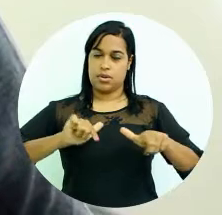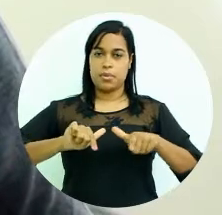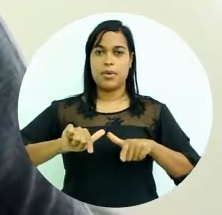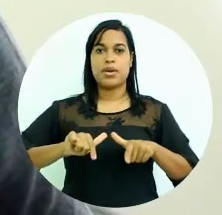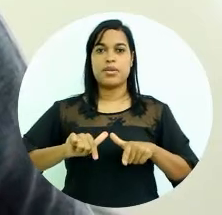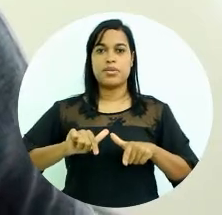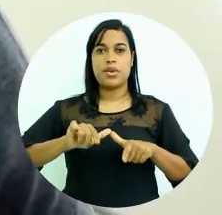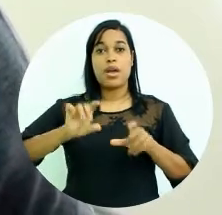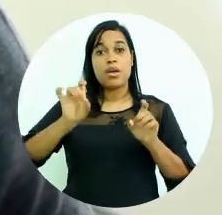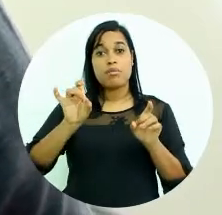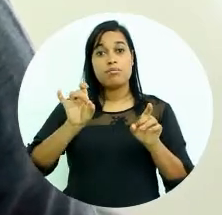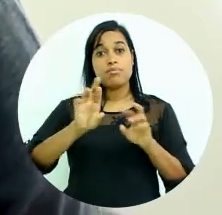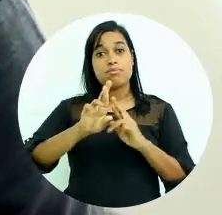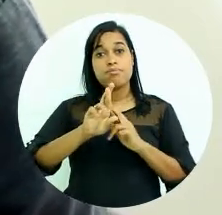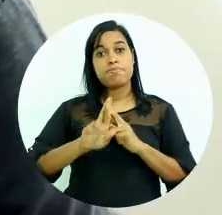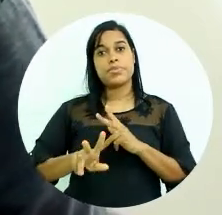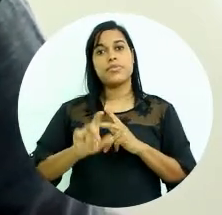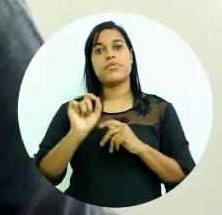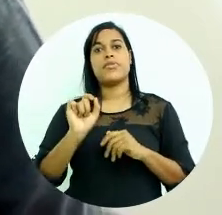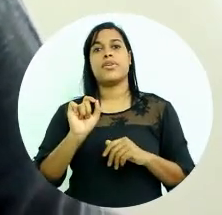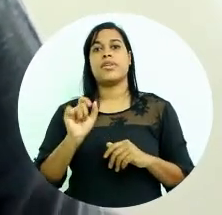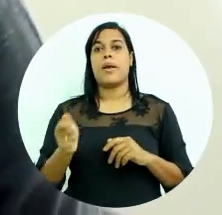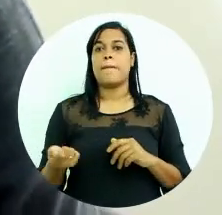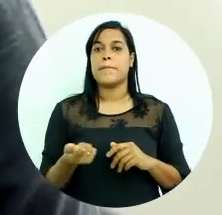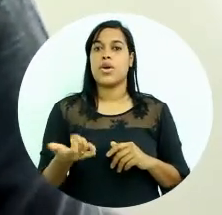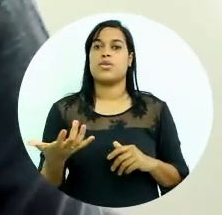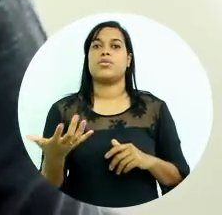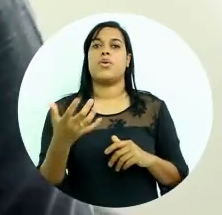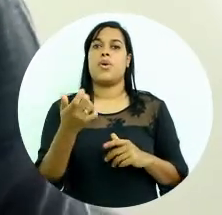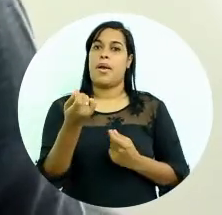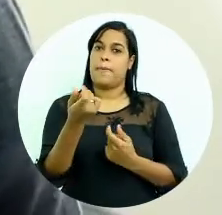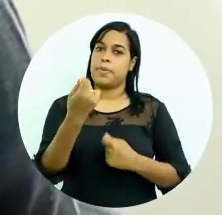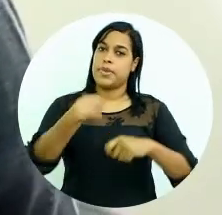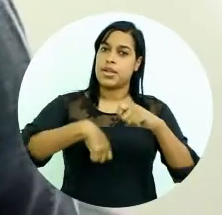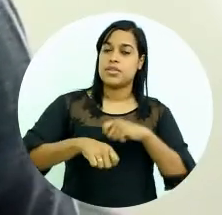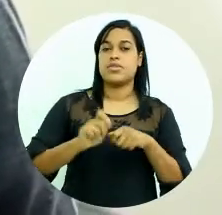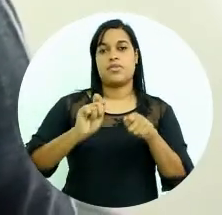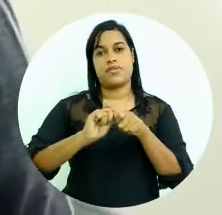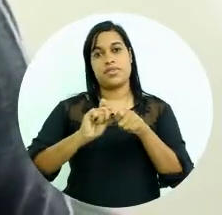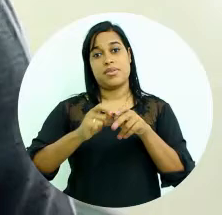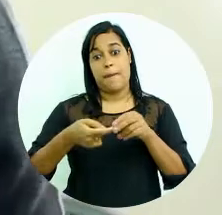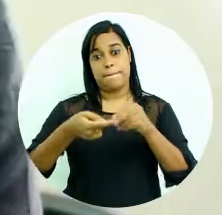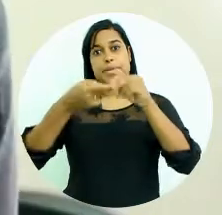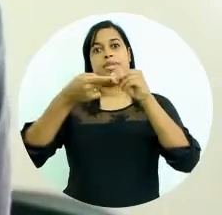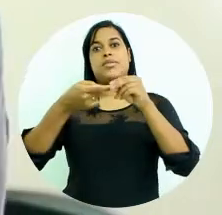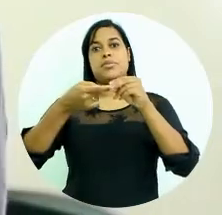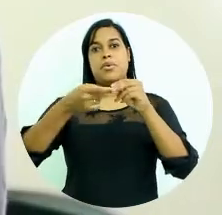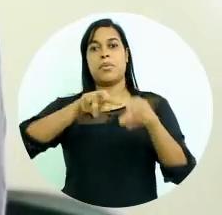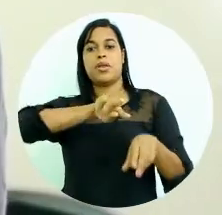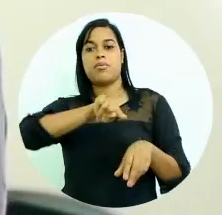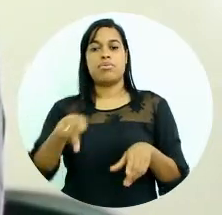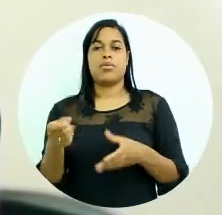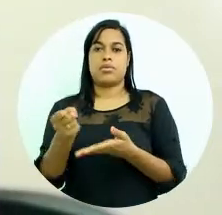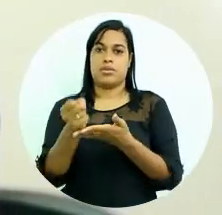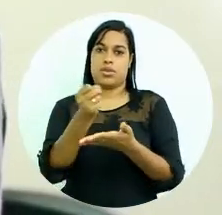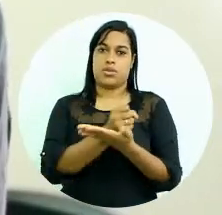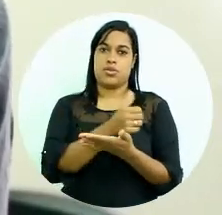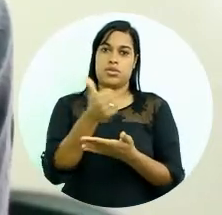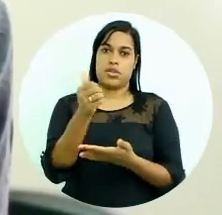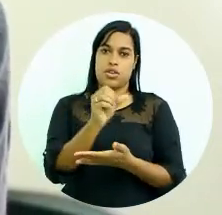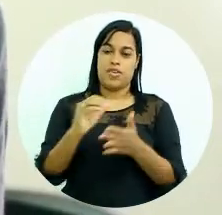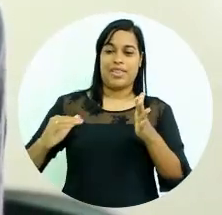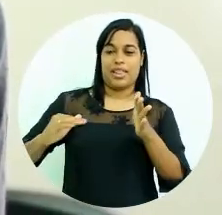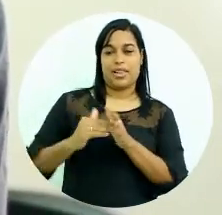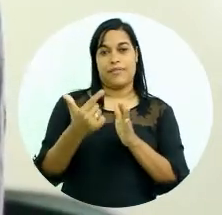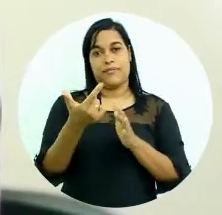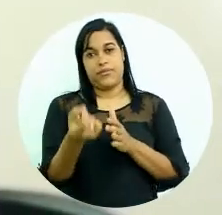seu trabalho. Ao contrário do que o modo de produção capitalista fazia, principalmente na virada do século XIX,